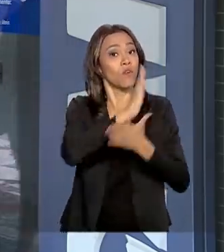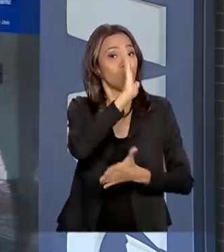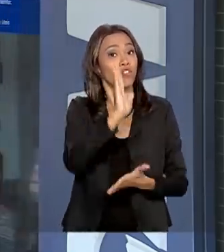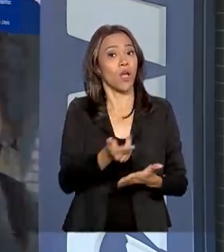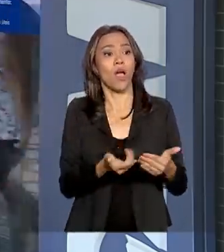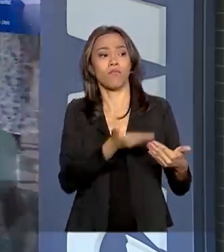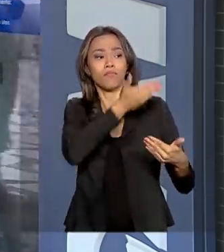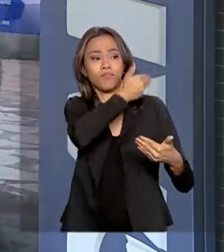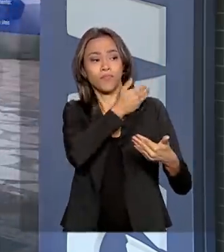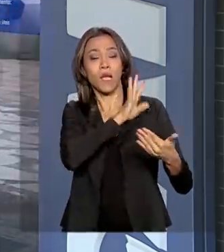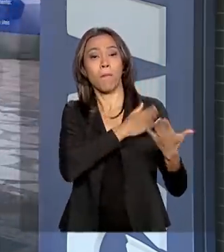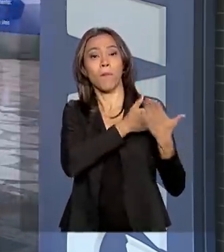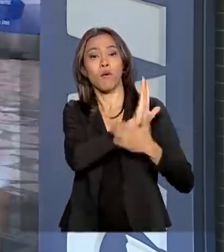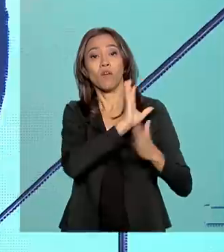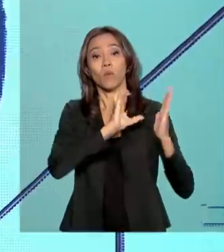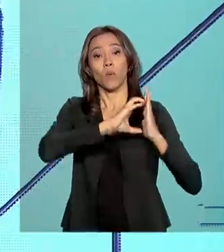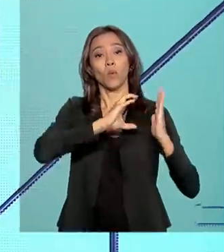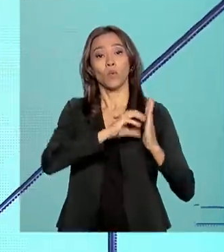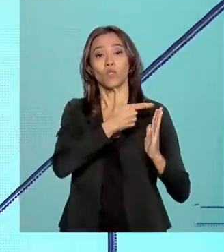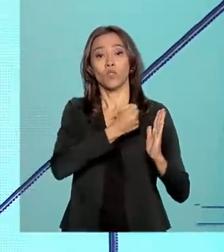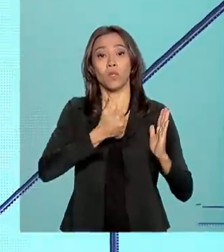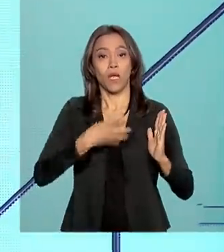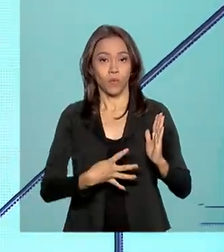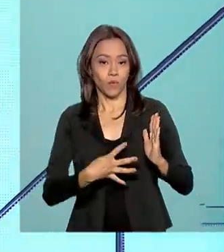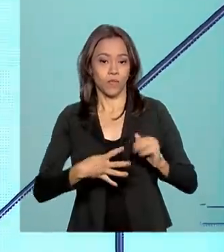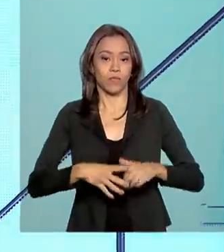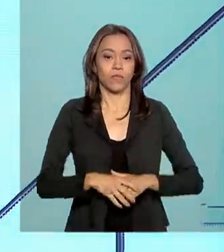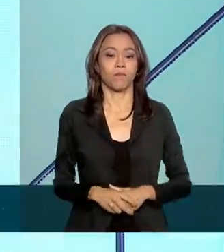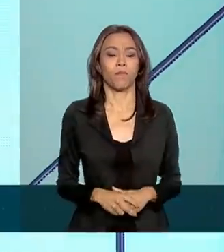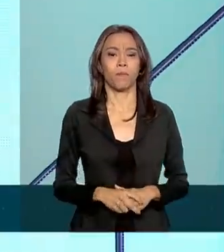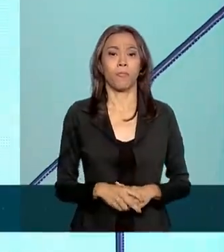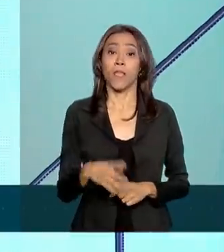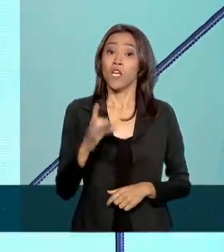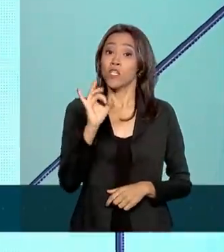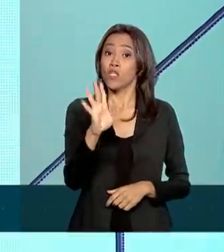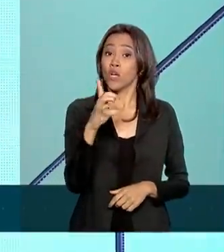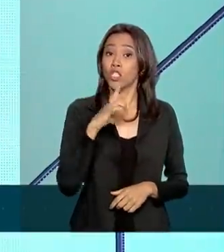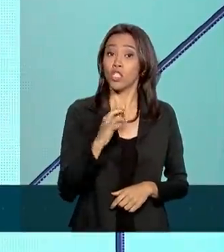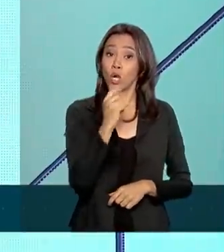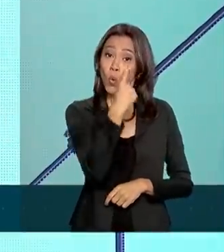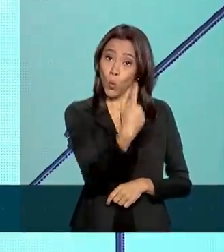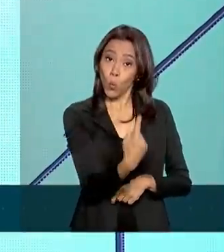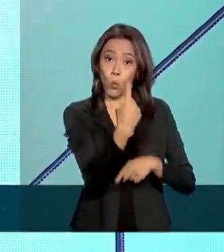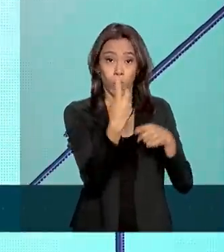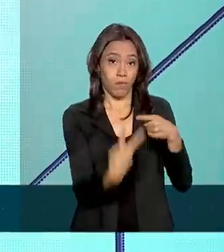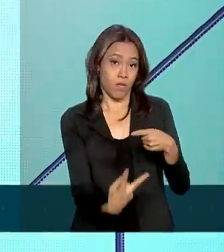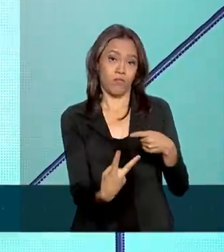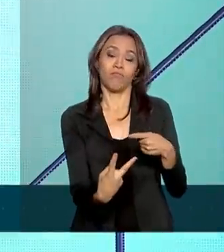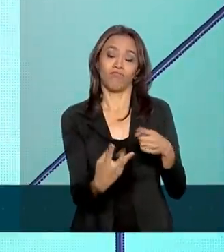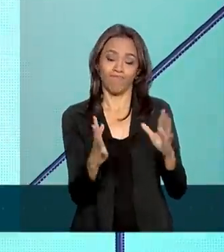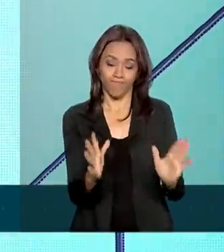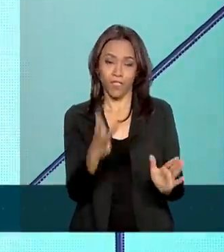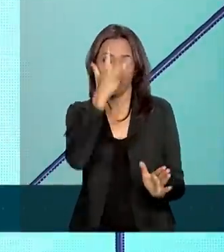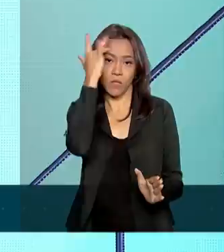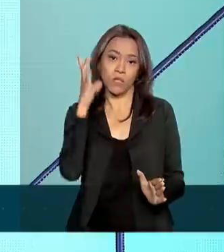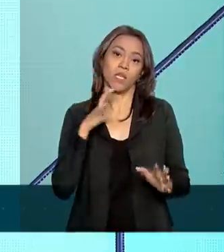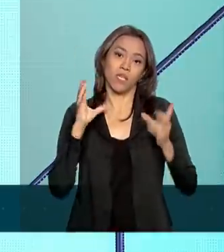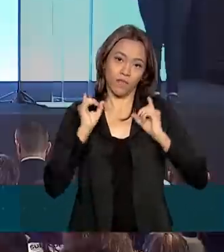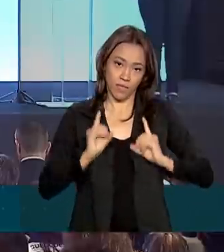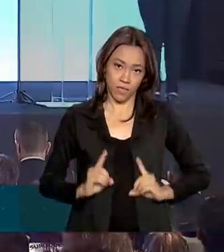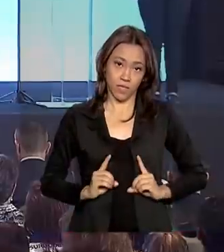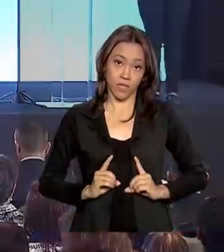público em 2014. Só havia 1,5% de pessoas com deficiência na Caixa. E a lei obriga